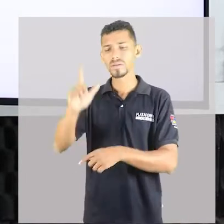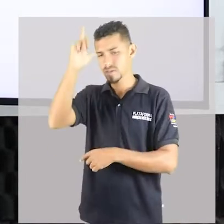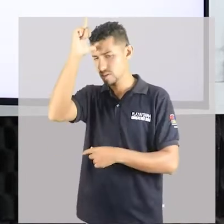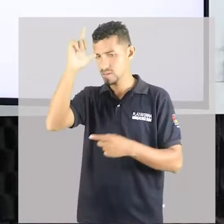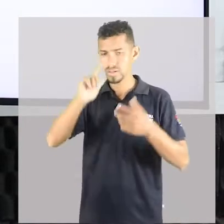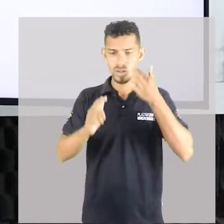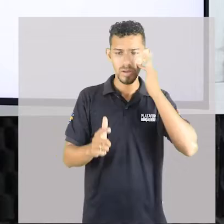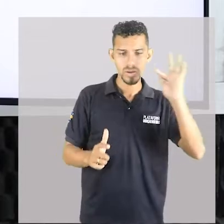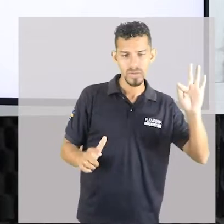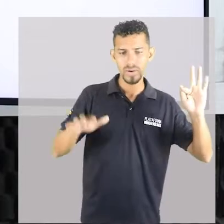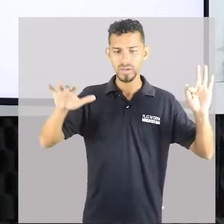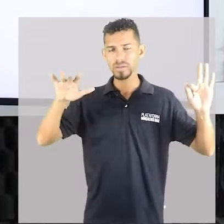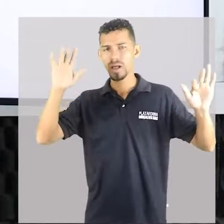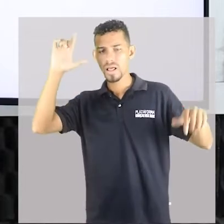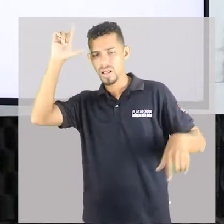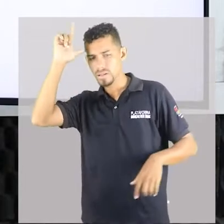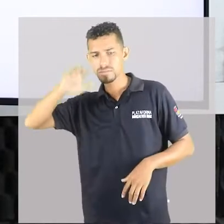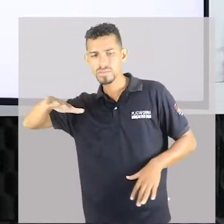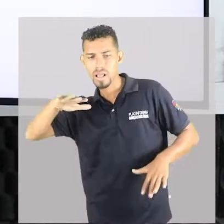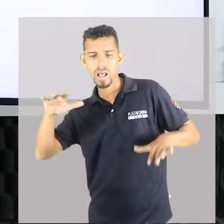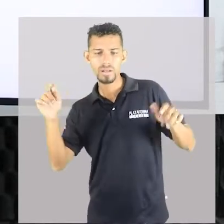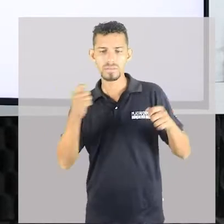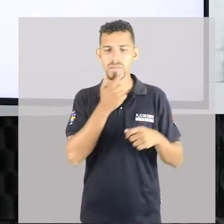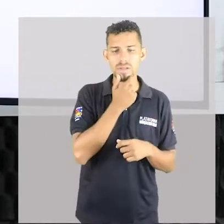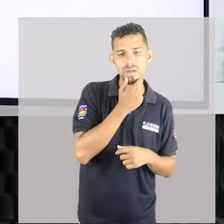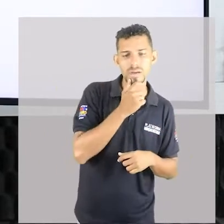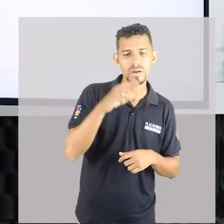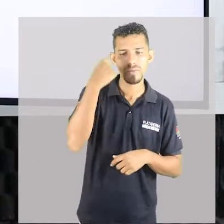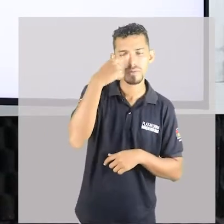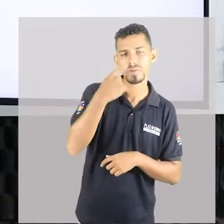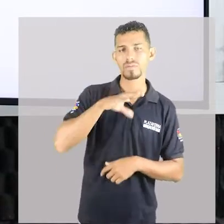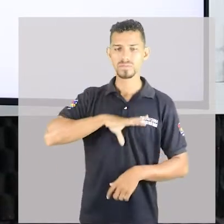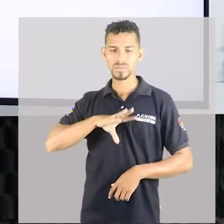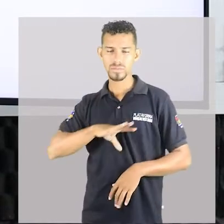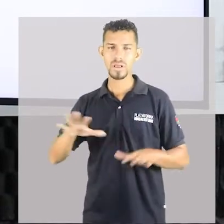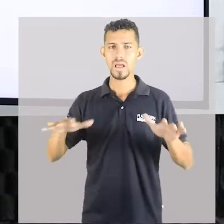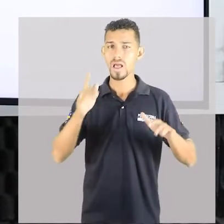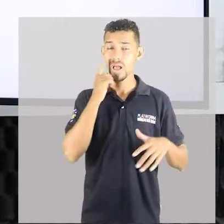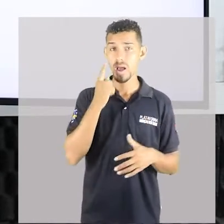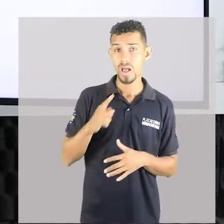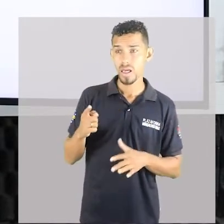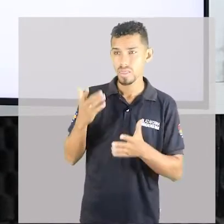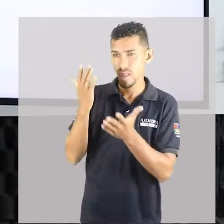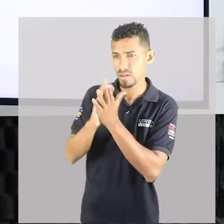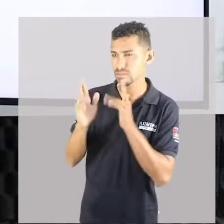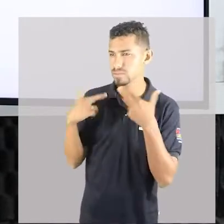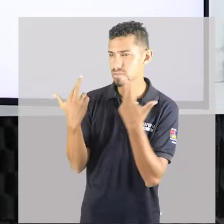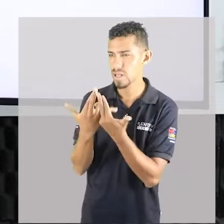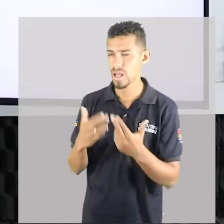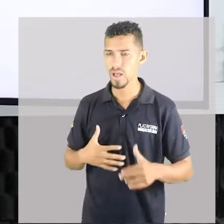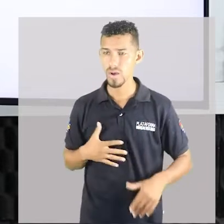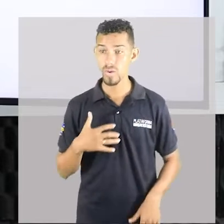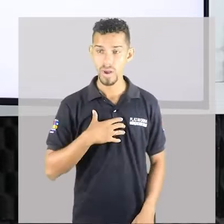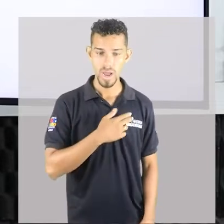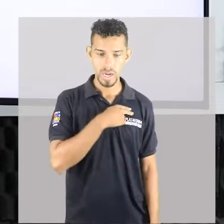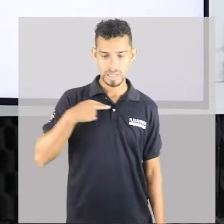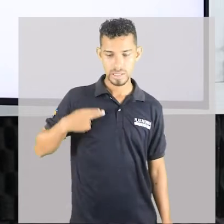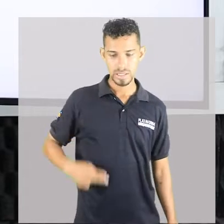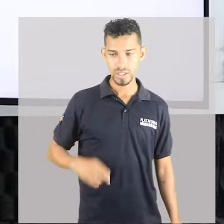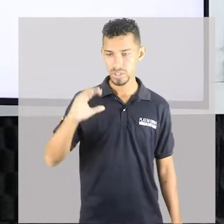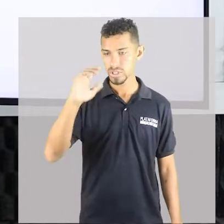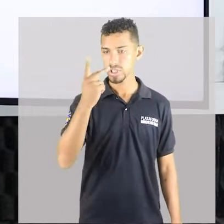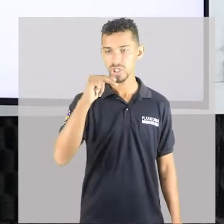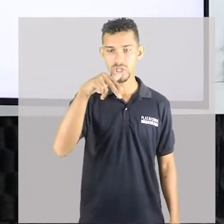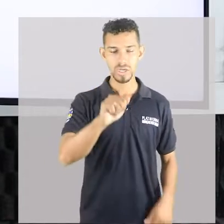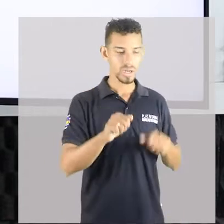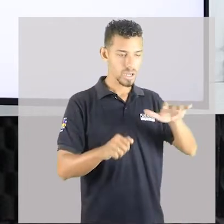é minha, essa outra aqui é tua, né? Toma aqui o Sudão, não quero o Sudão, eu quero a China. Essa é uma partilha que vai acontecer.